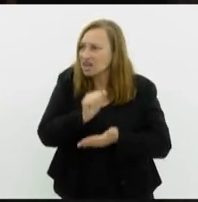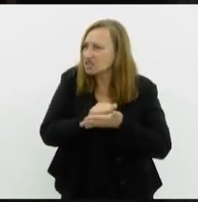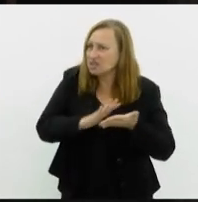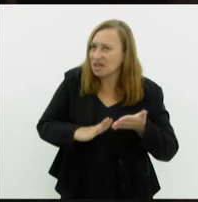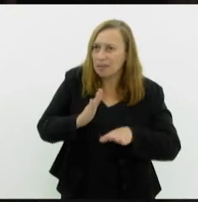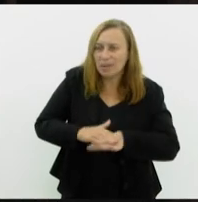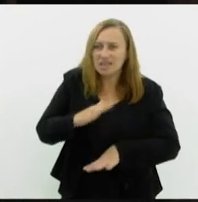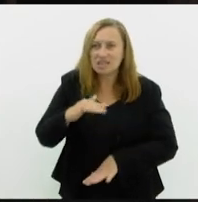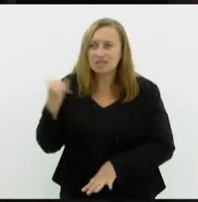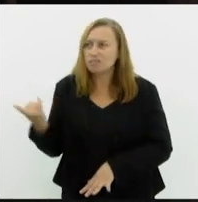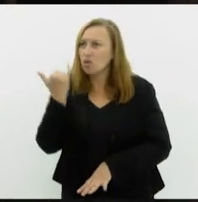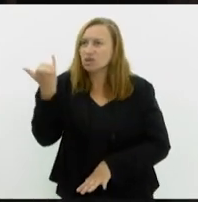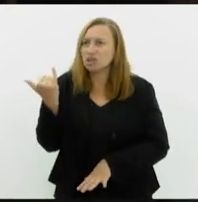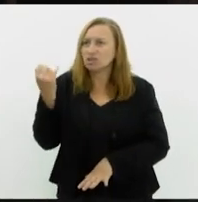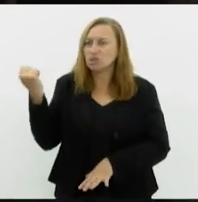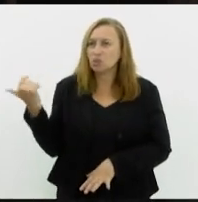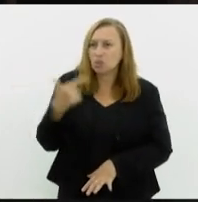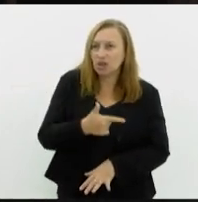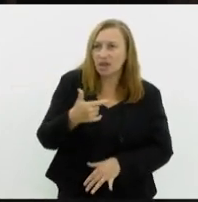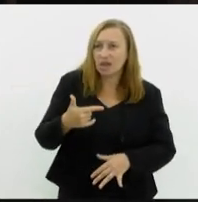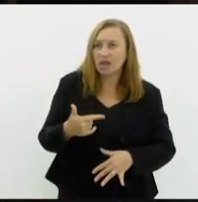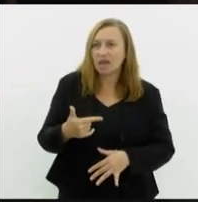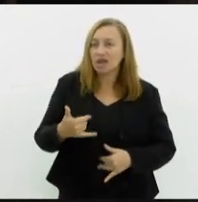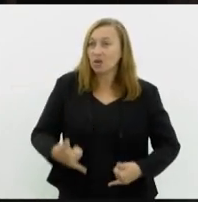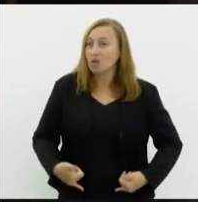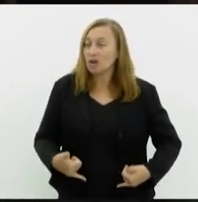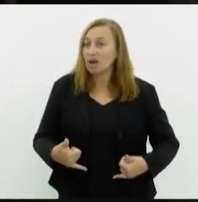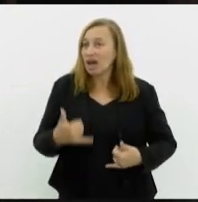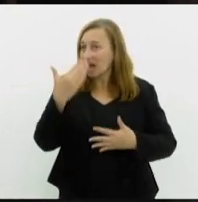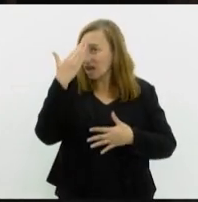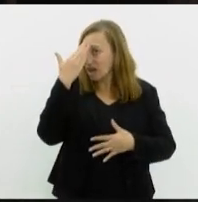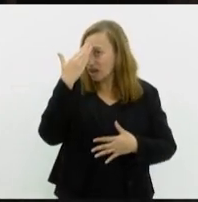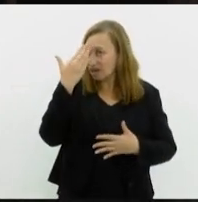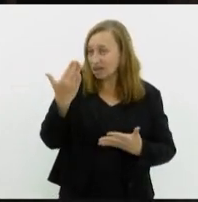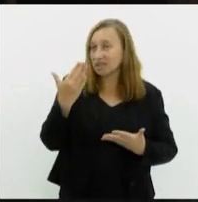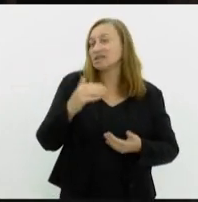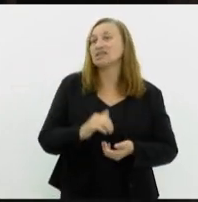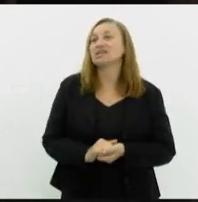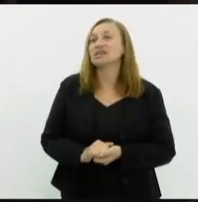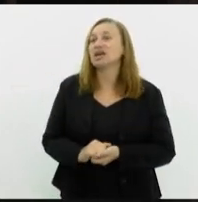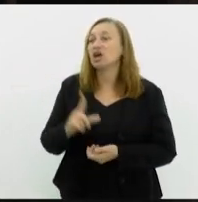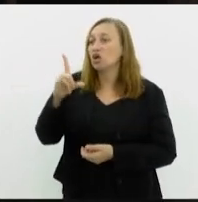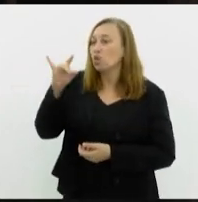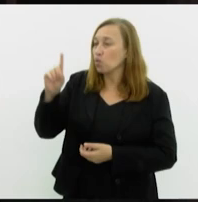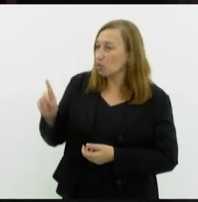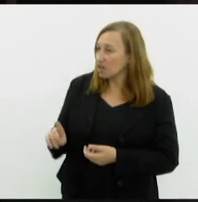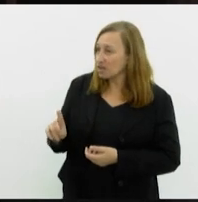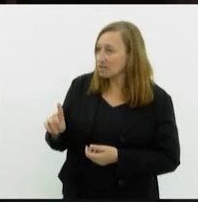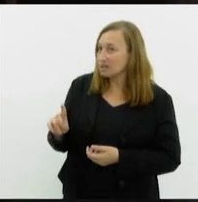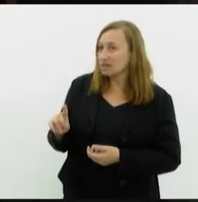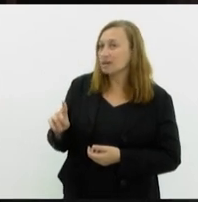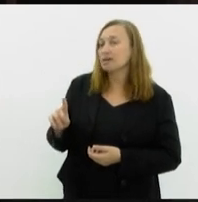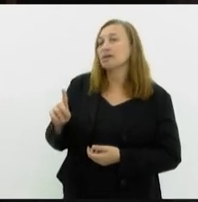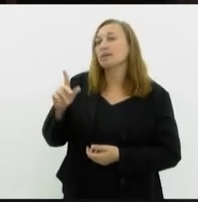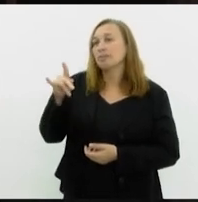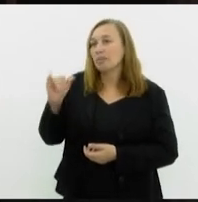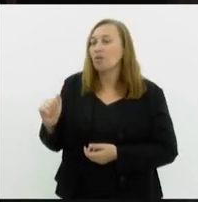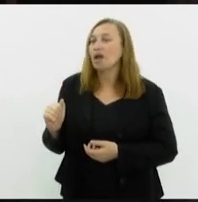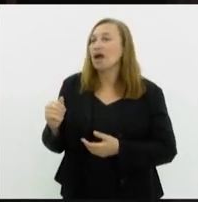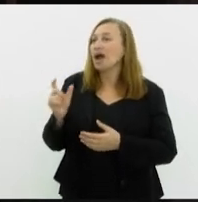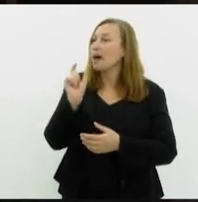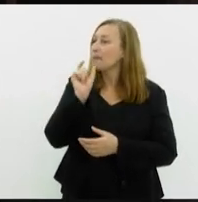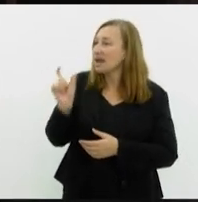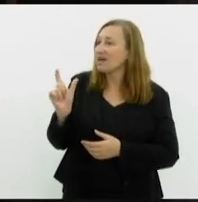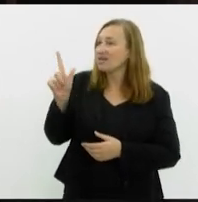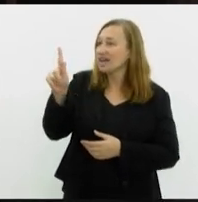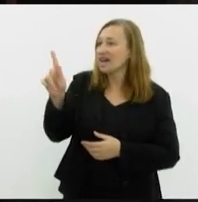que a gratidão, Cícero. E, deputado Luiz Cláudio Ribeiro, a palavra que eu tenho é gratidão. Gratidão à sua